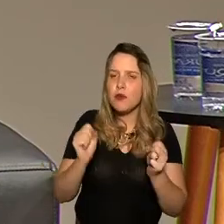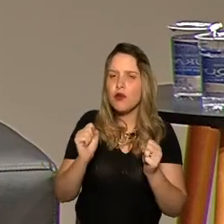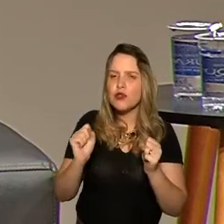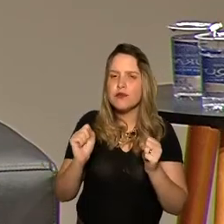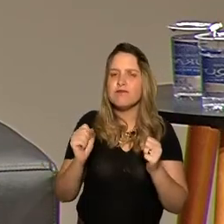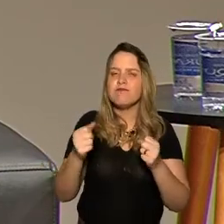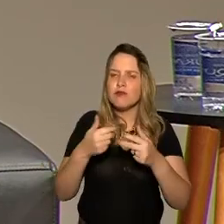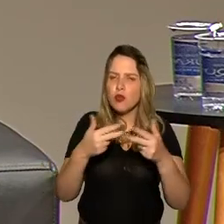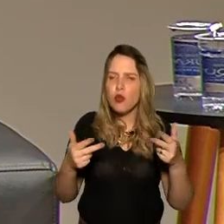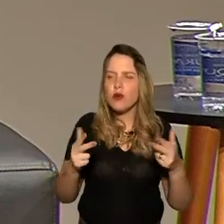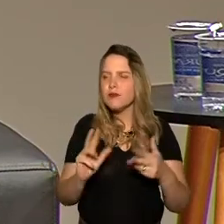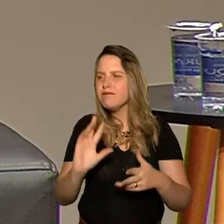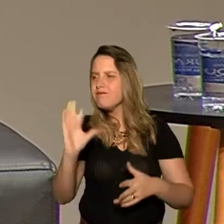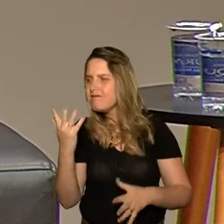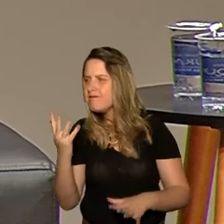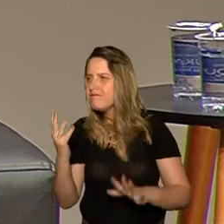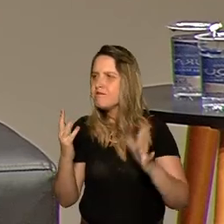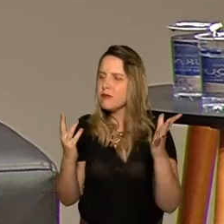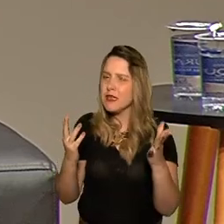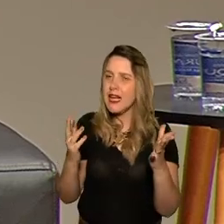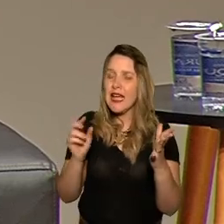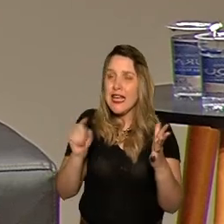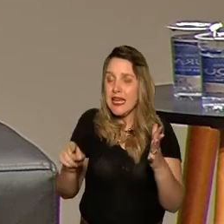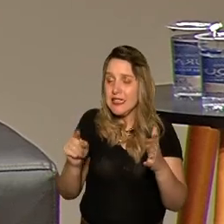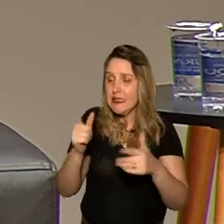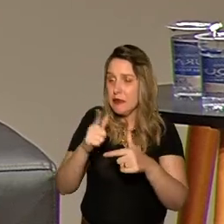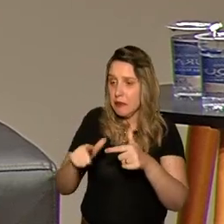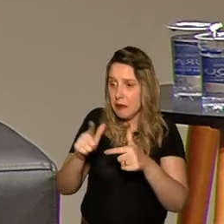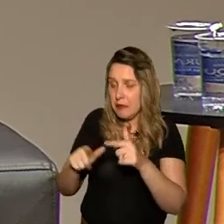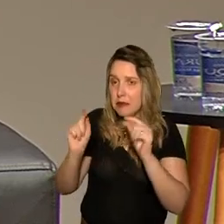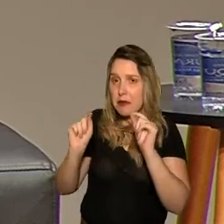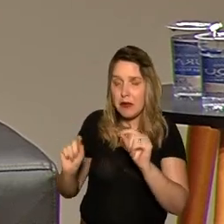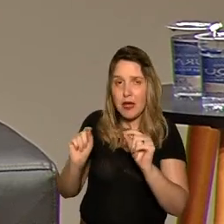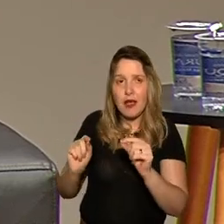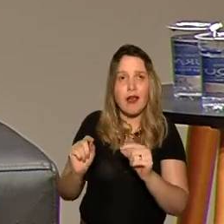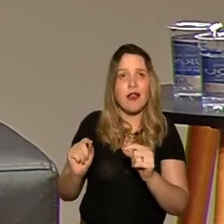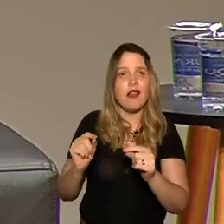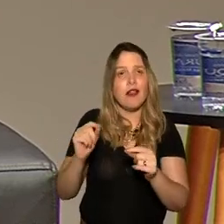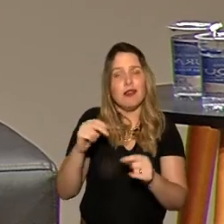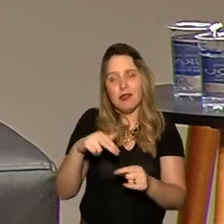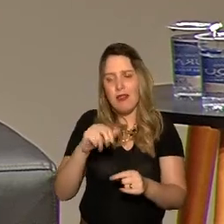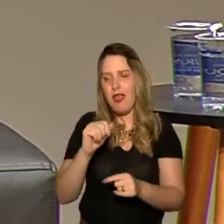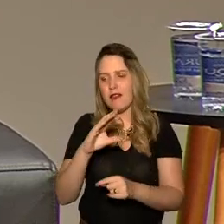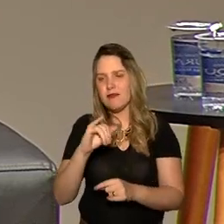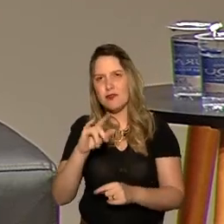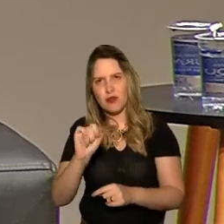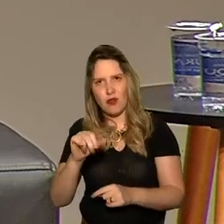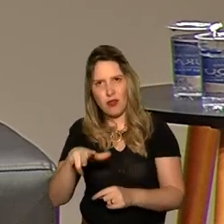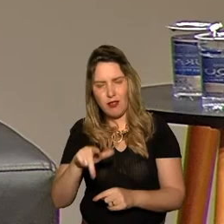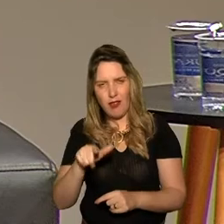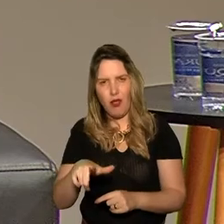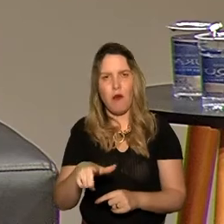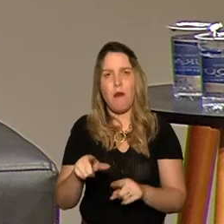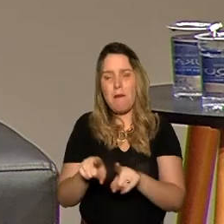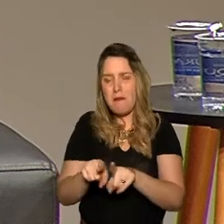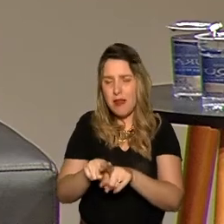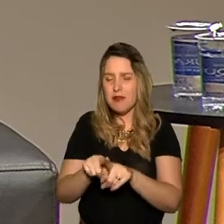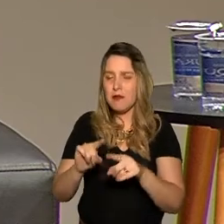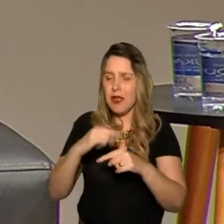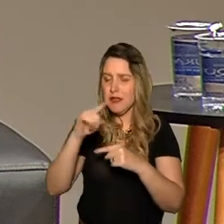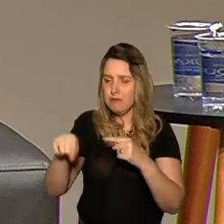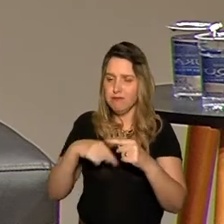e nos afetar Não exatamente num plano racional né mas muitas vezes no plano emotivo